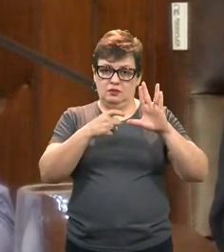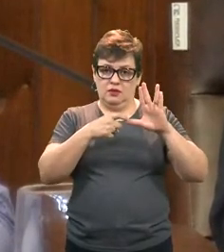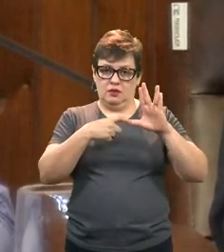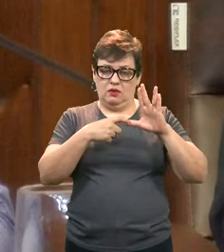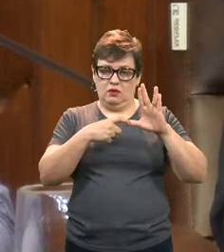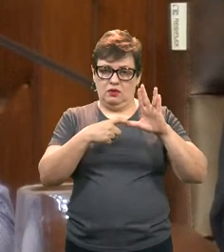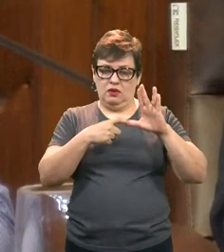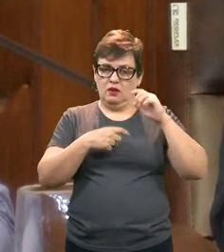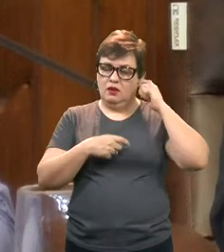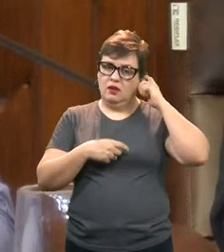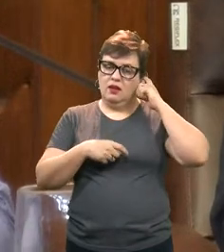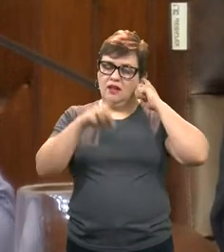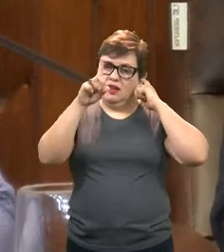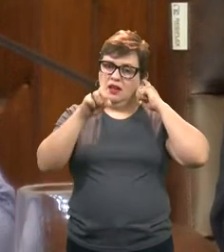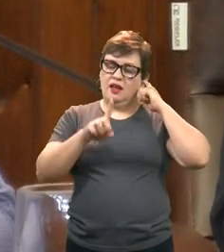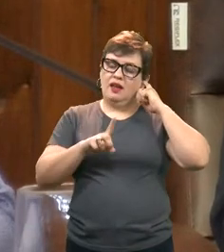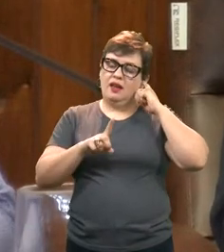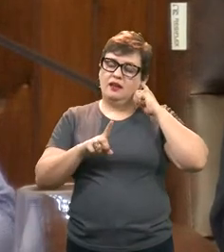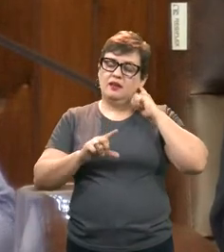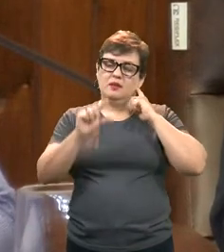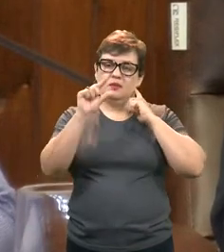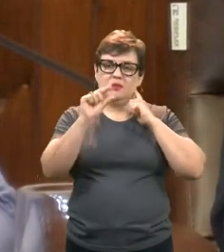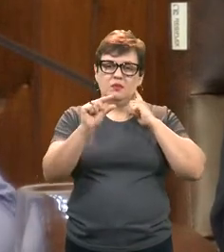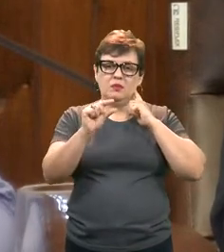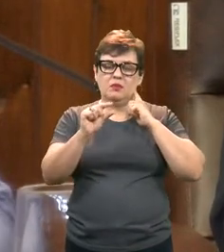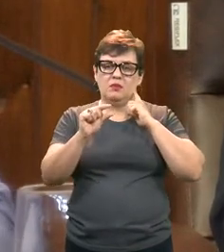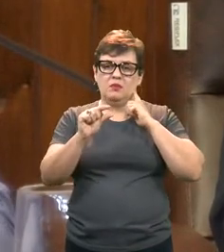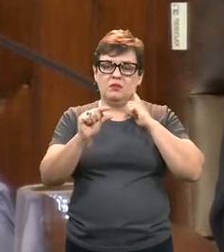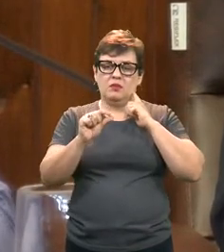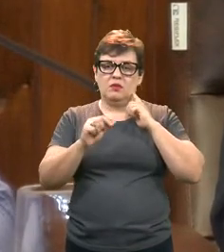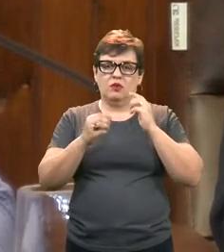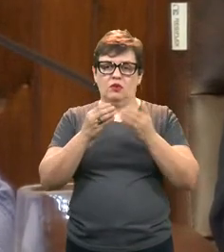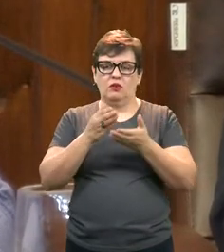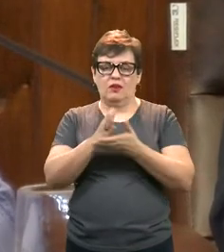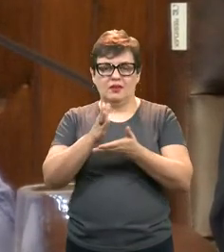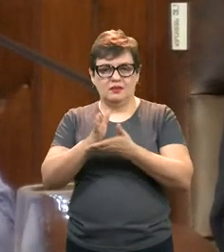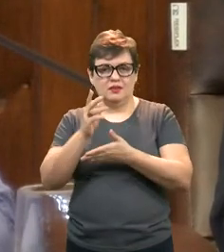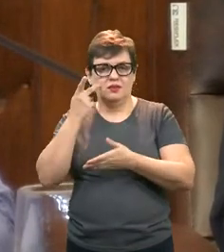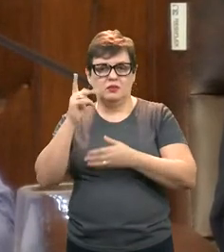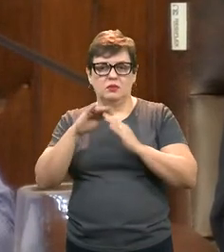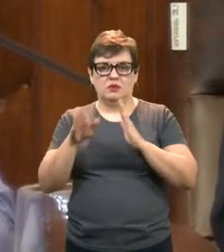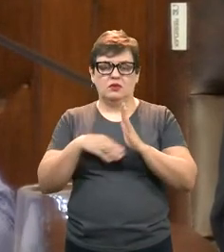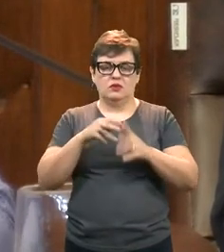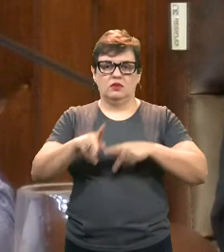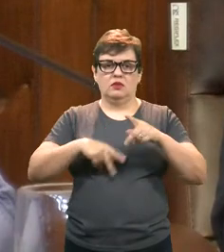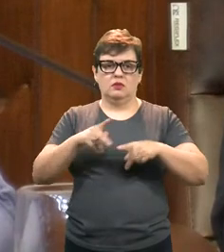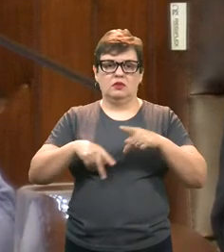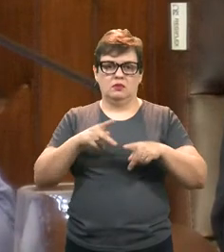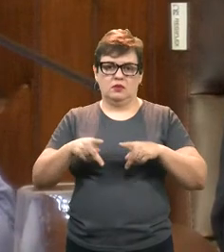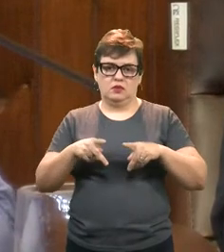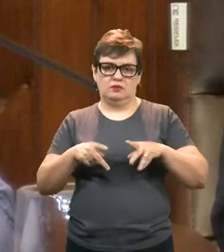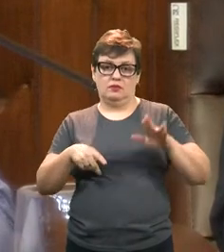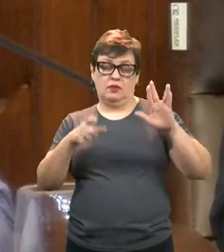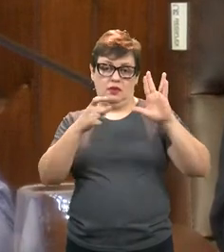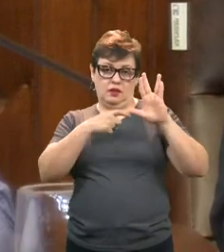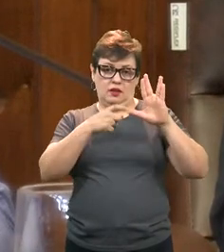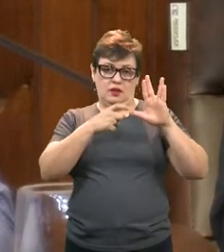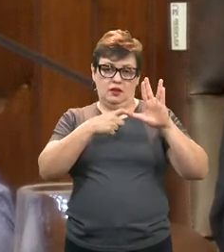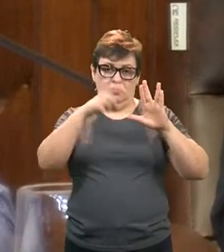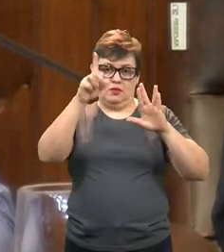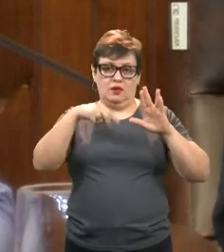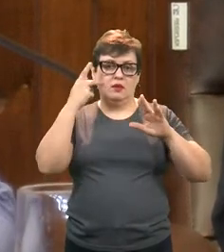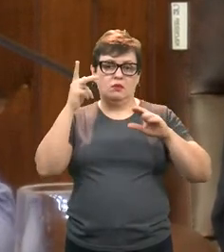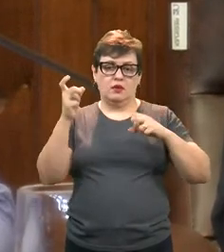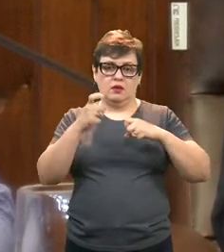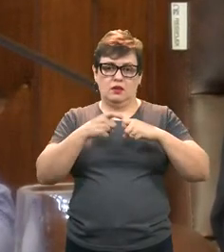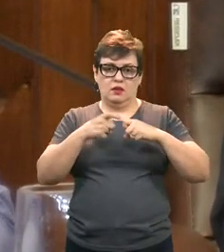população, pois não pode ser cultivada em solo brasileiro. A cannabis está para a medicina do século XXI, como